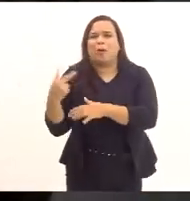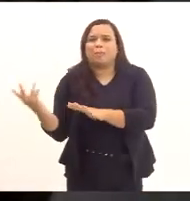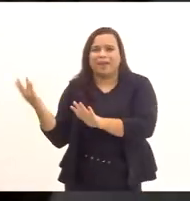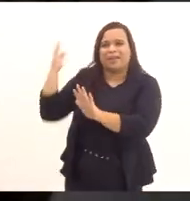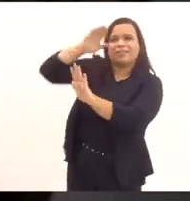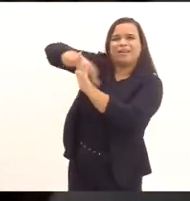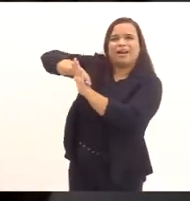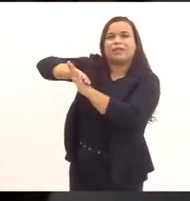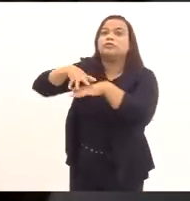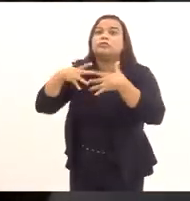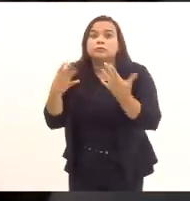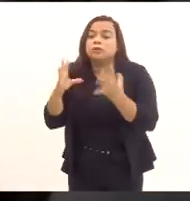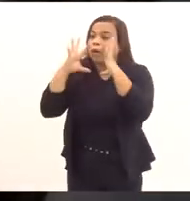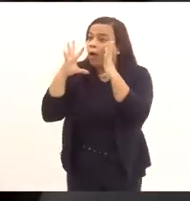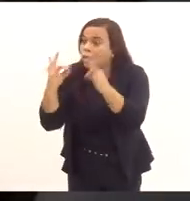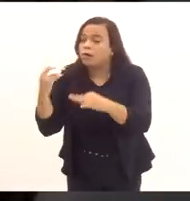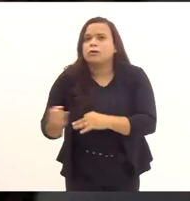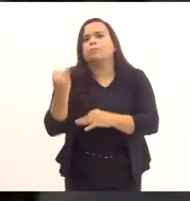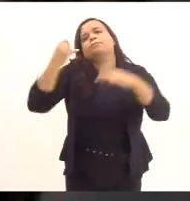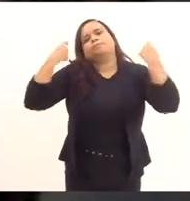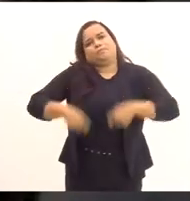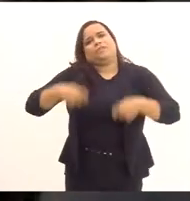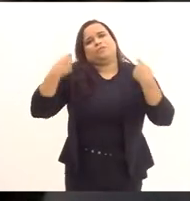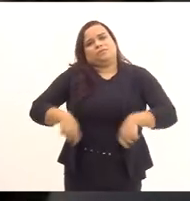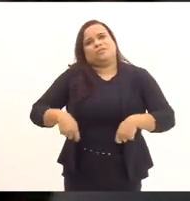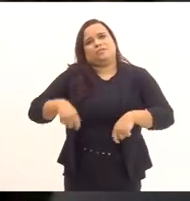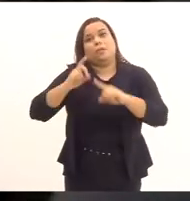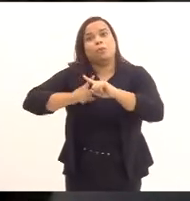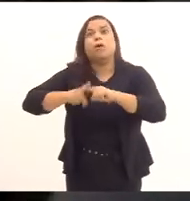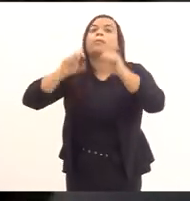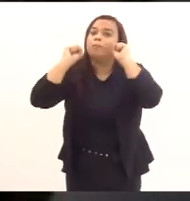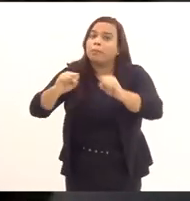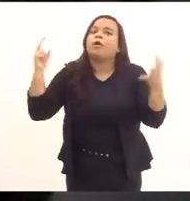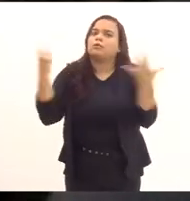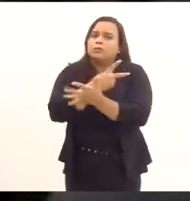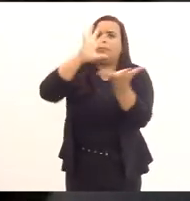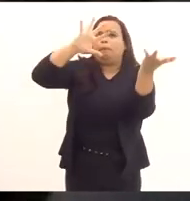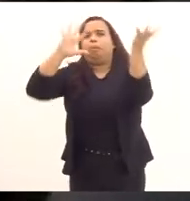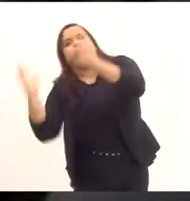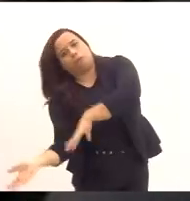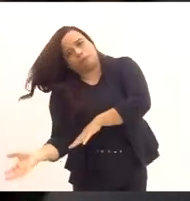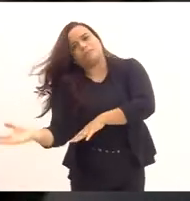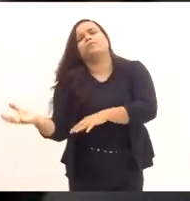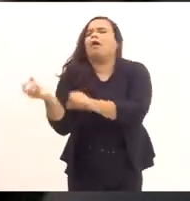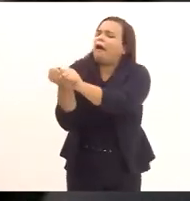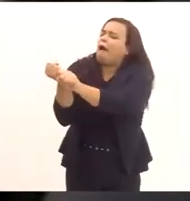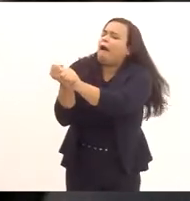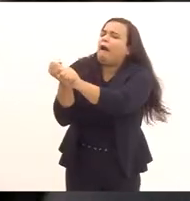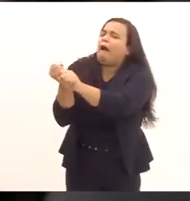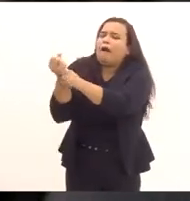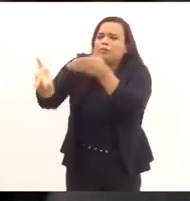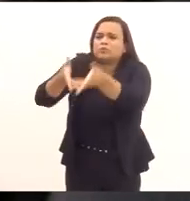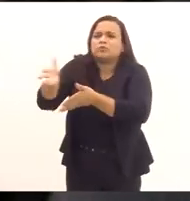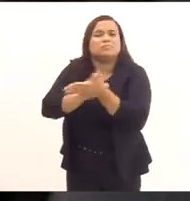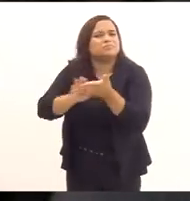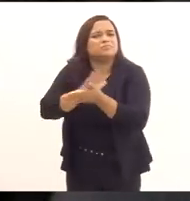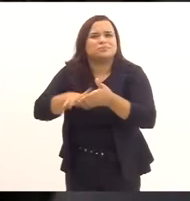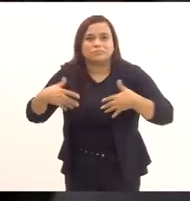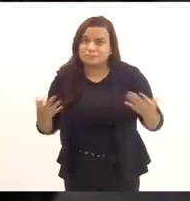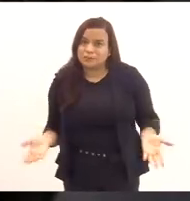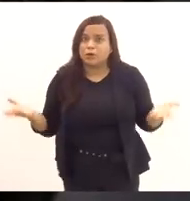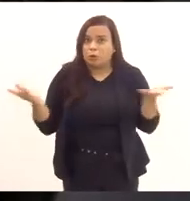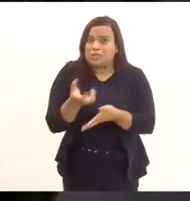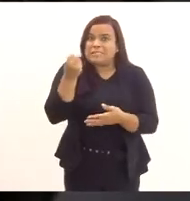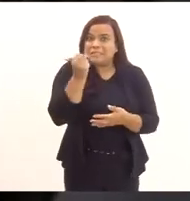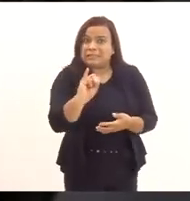merece uma atenção especial por conta de que há décadas que não se faz nada na carreira Então hoje o Alto da Serra qual que é as cinco